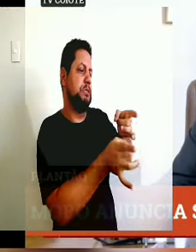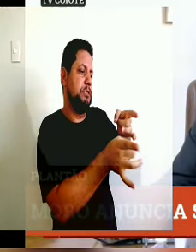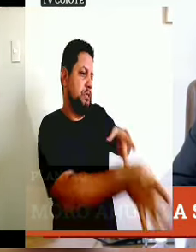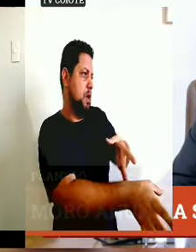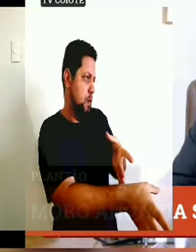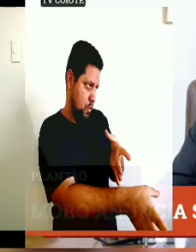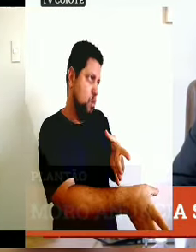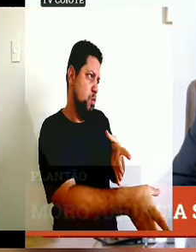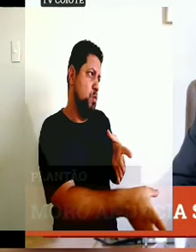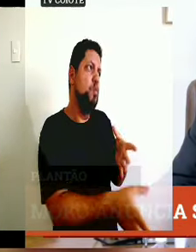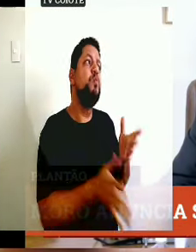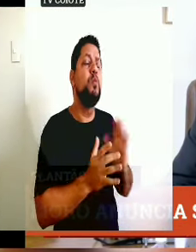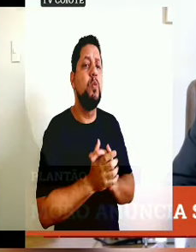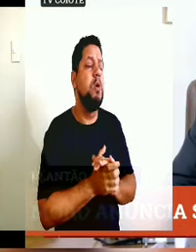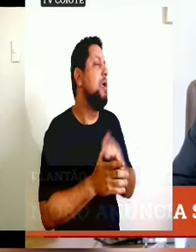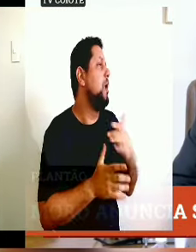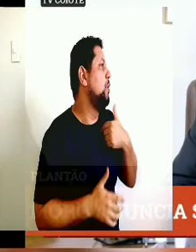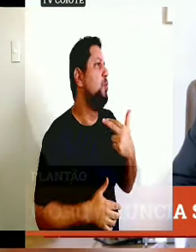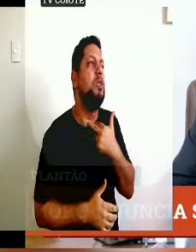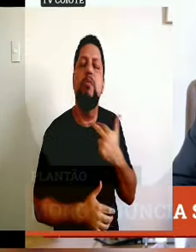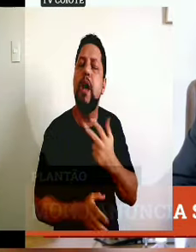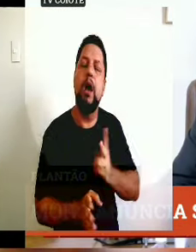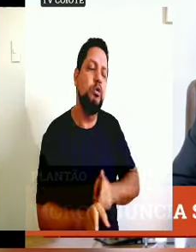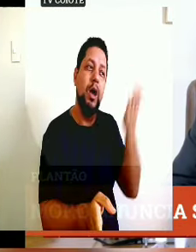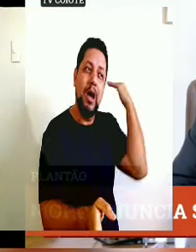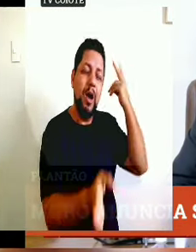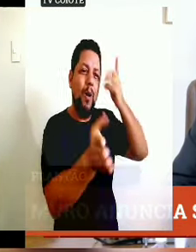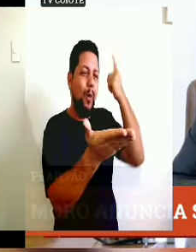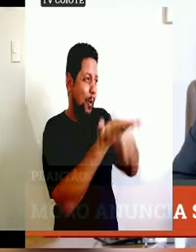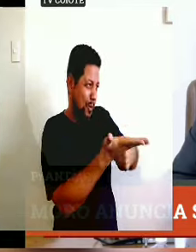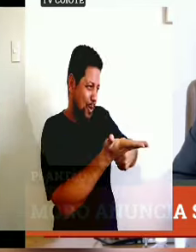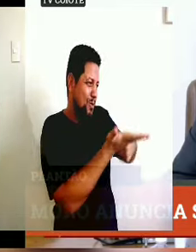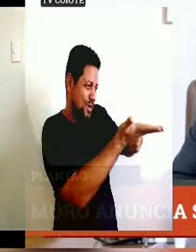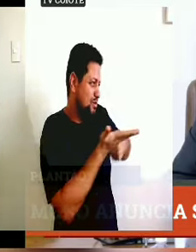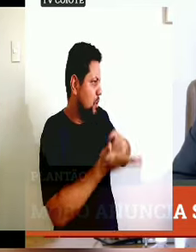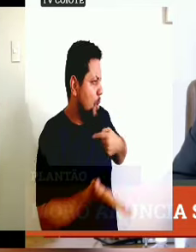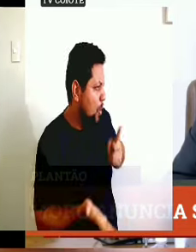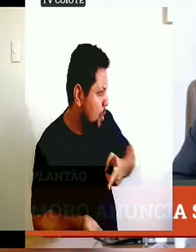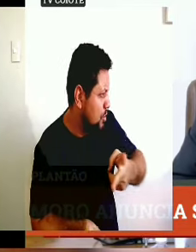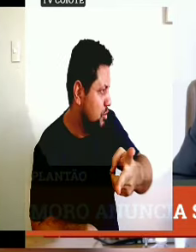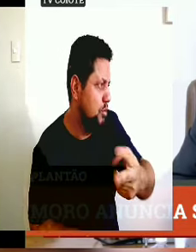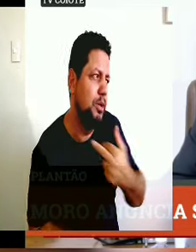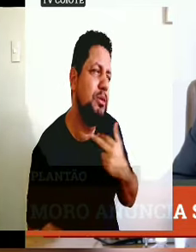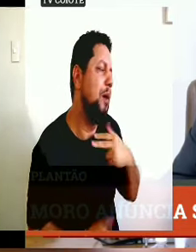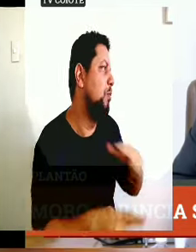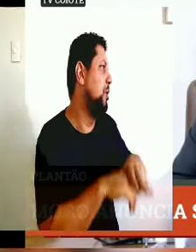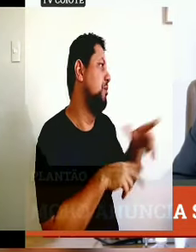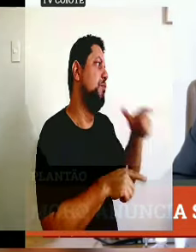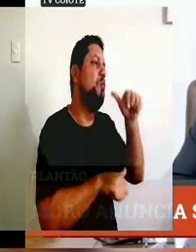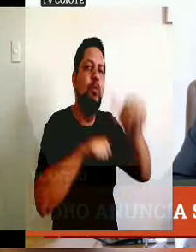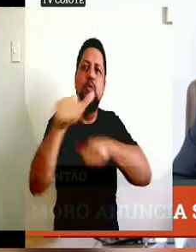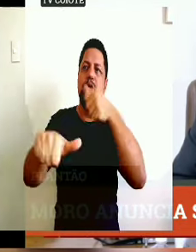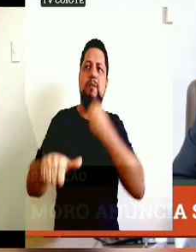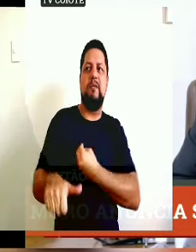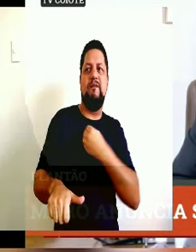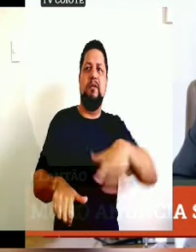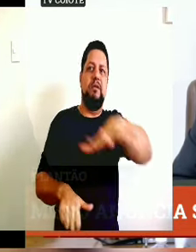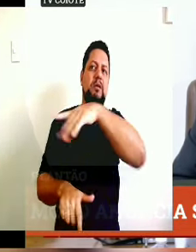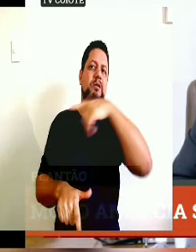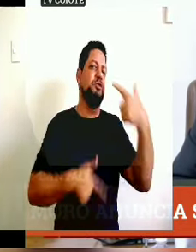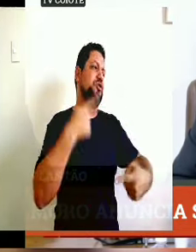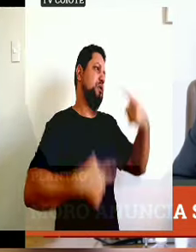como persistir com o compromisso que assumi sem que eu tenha condições de trabalho, sem que eu tenha